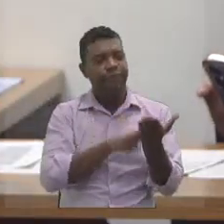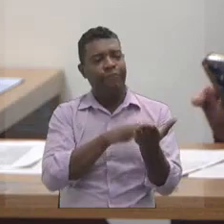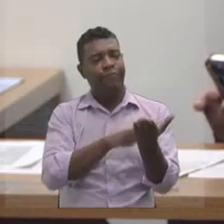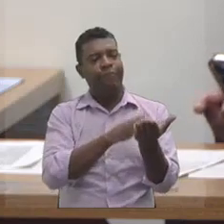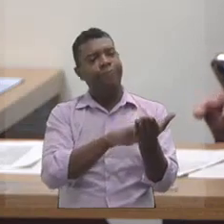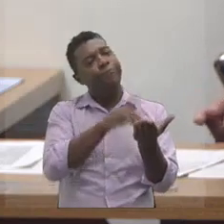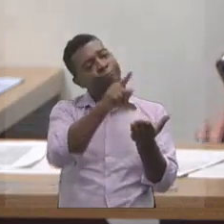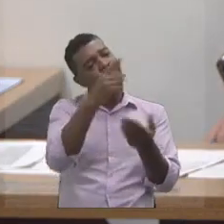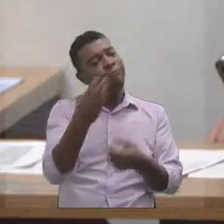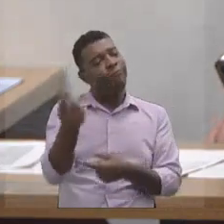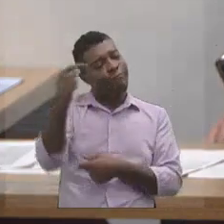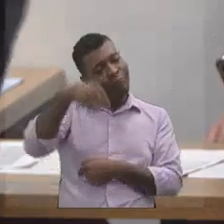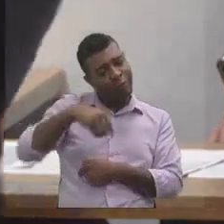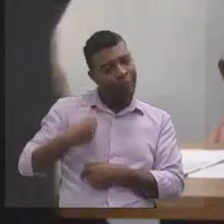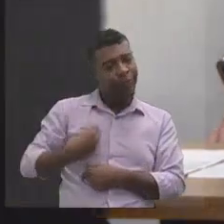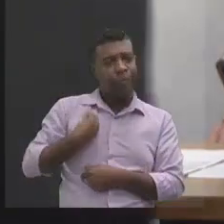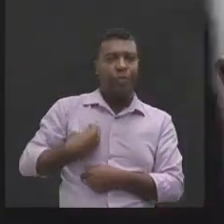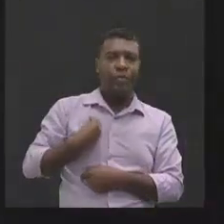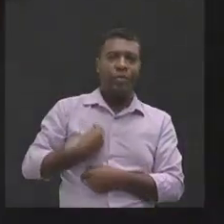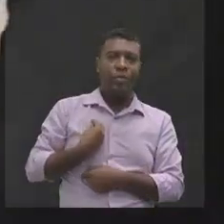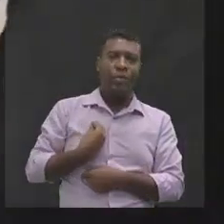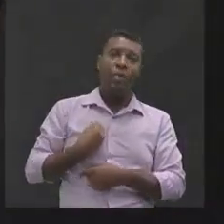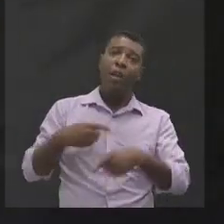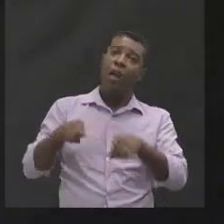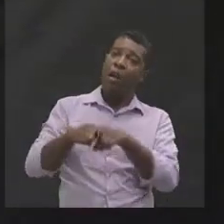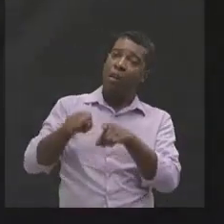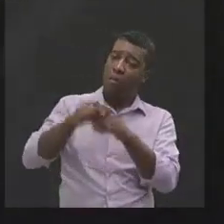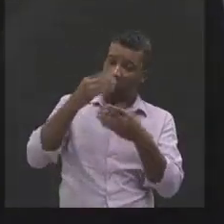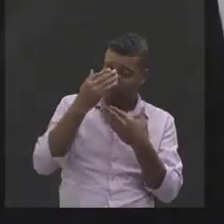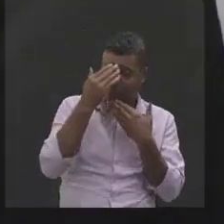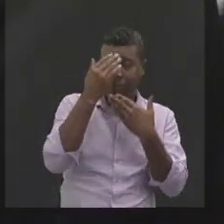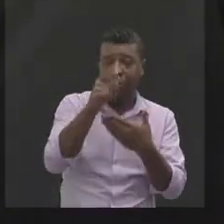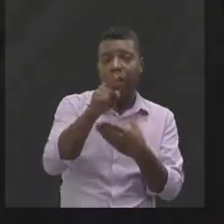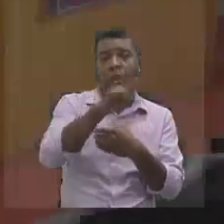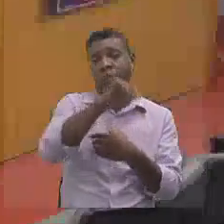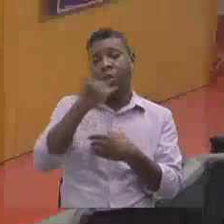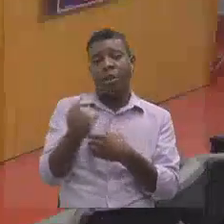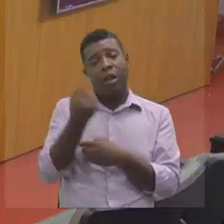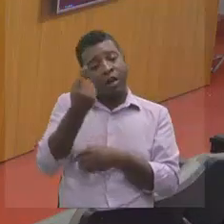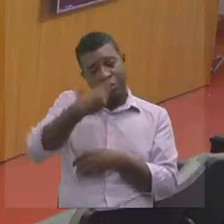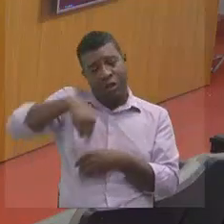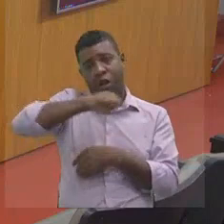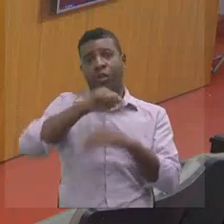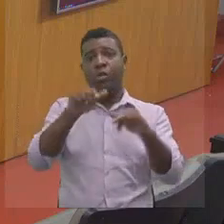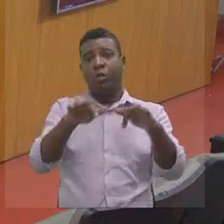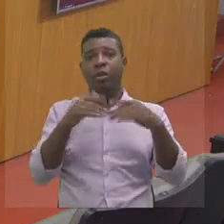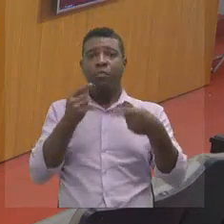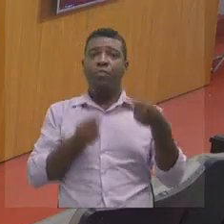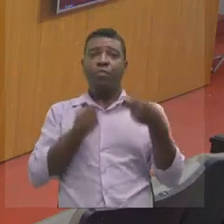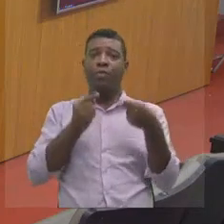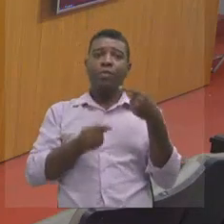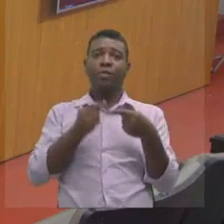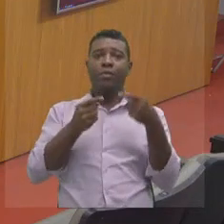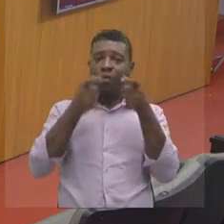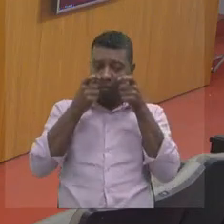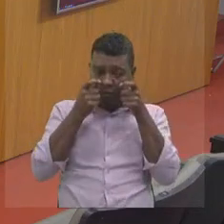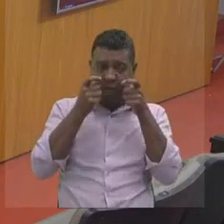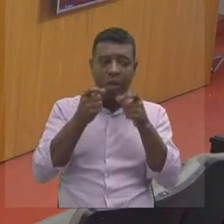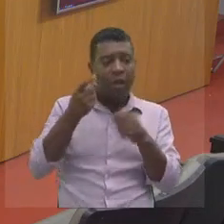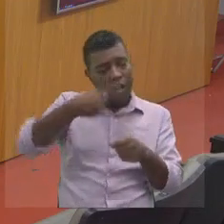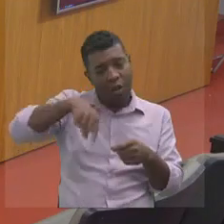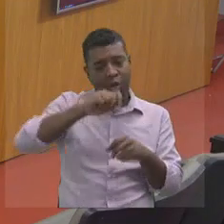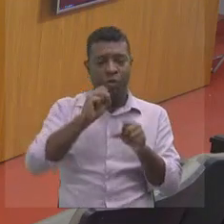por estar presente aqui e agradeço muito pela oportunidade de estarmos aqui discutindo assuntos de interesse do nosso povo